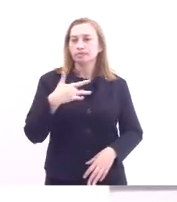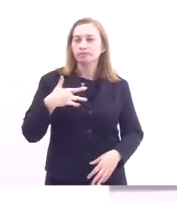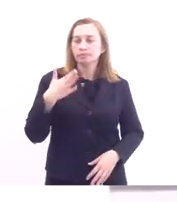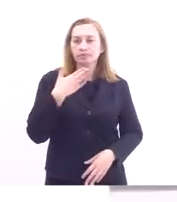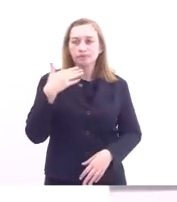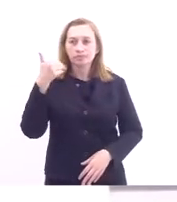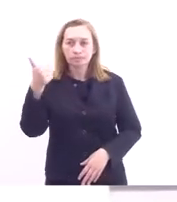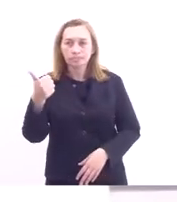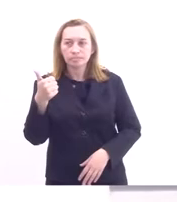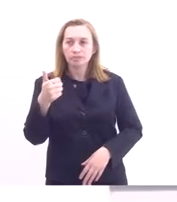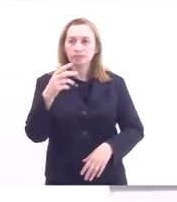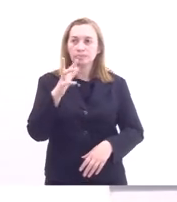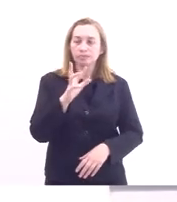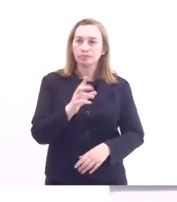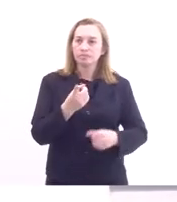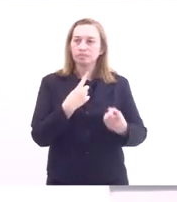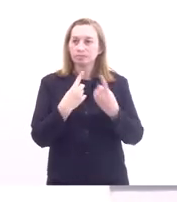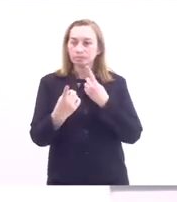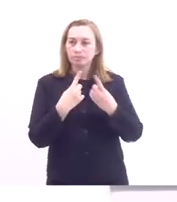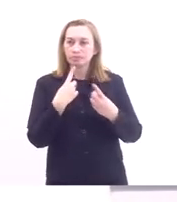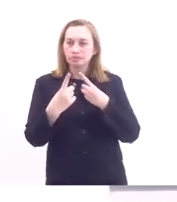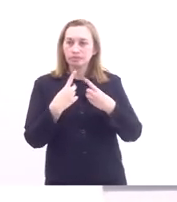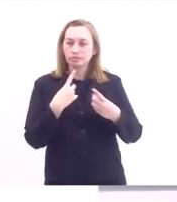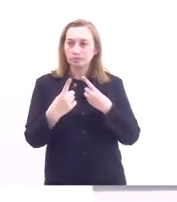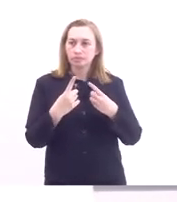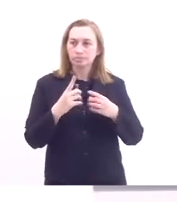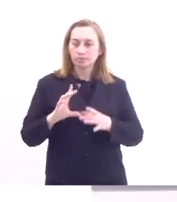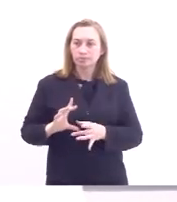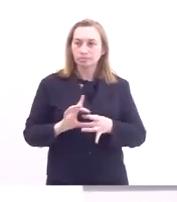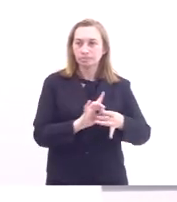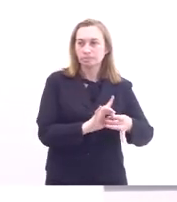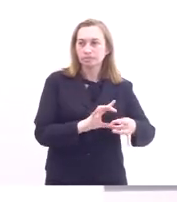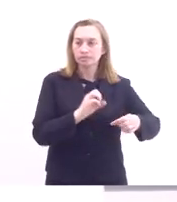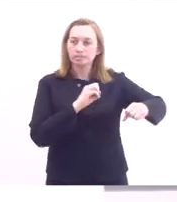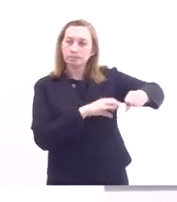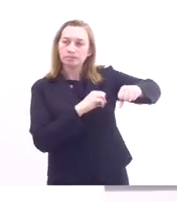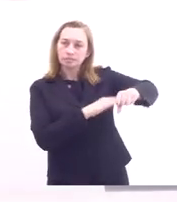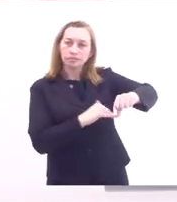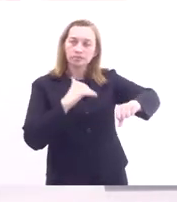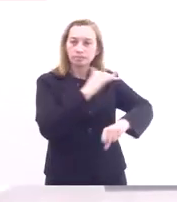das rodovias e também financiamentos ligados ao programa Super RJ.